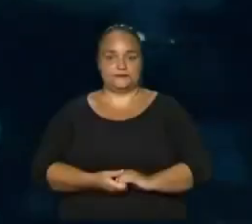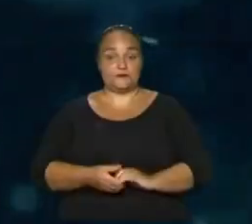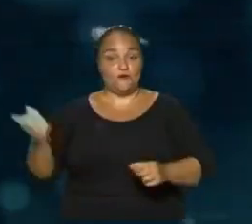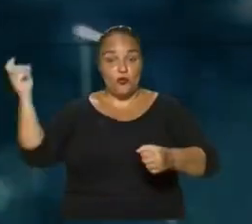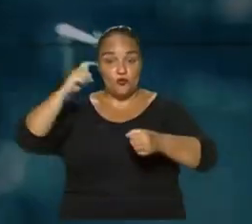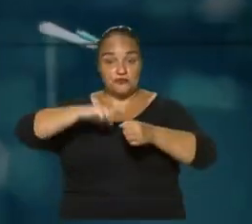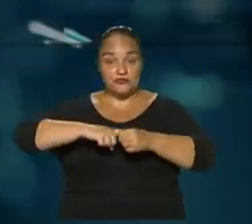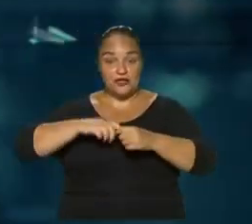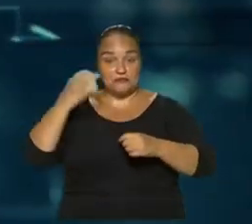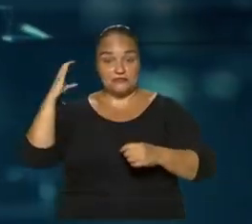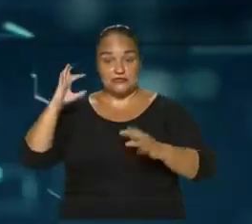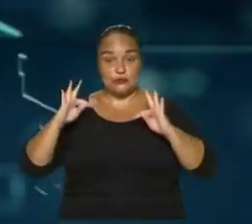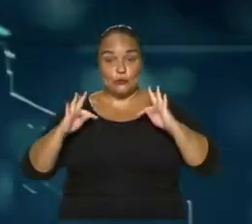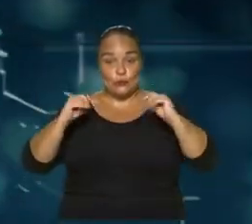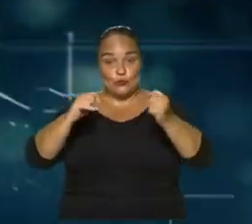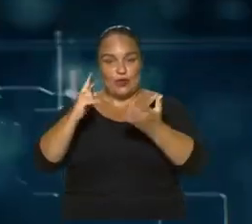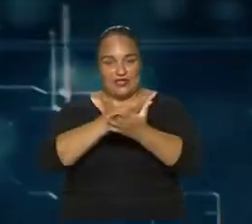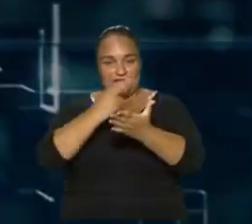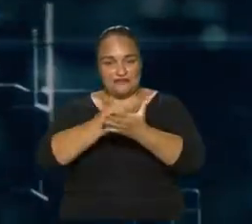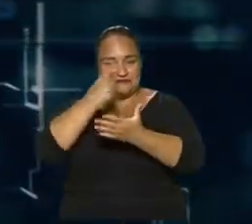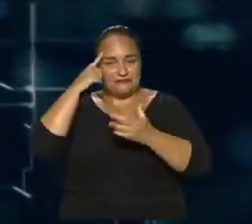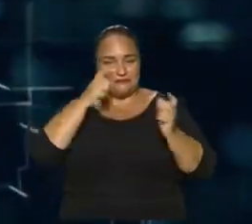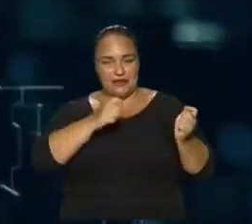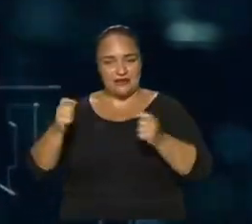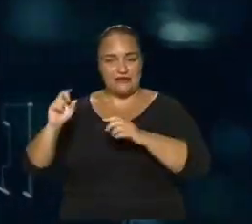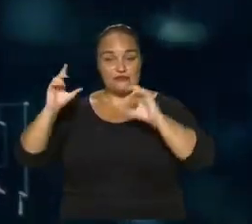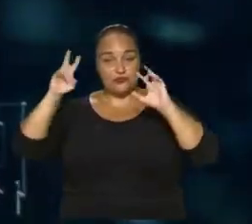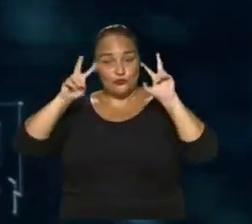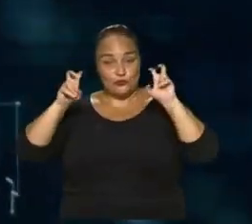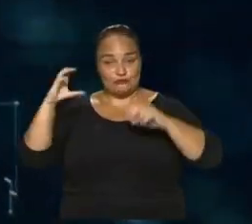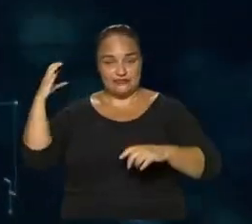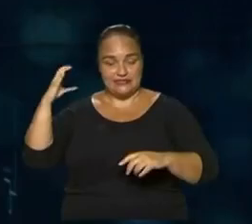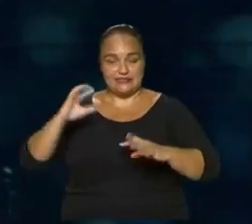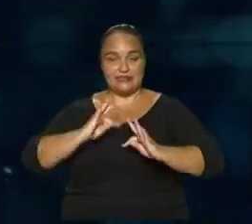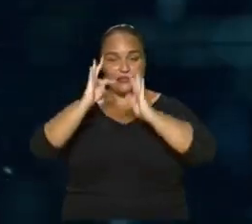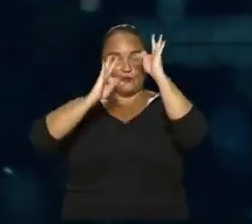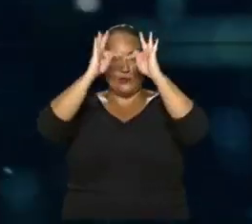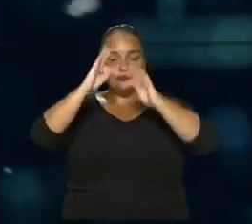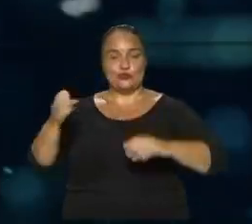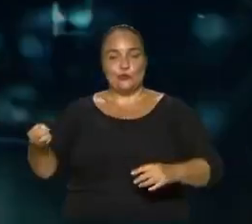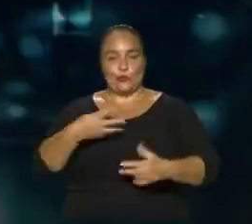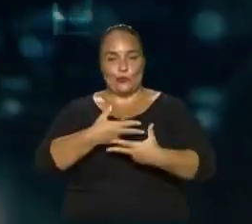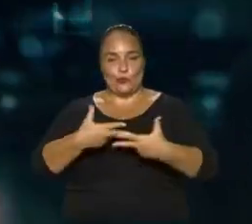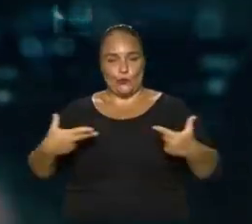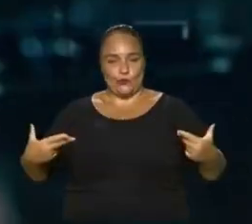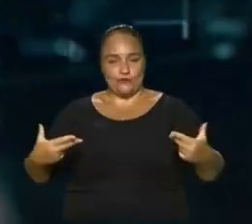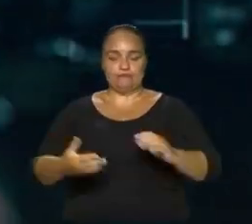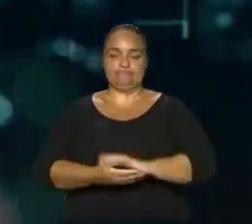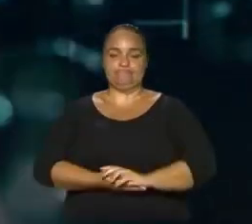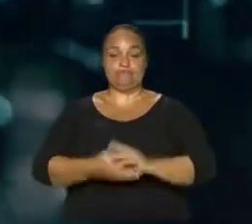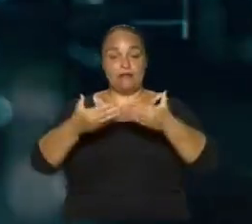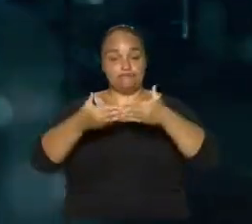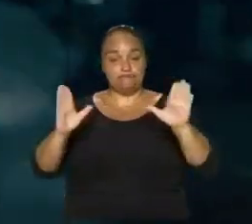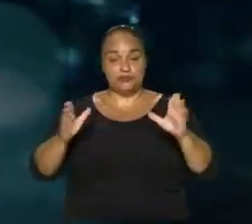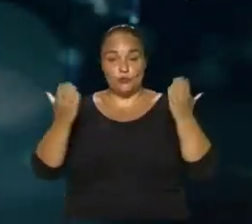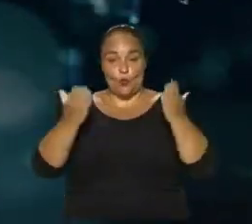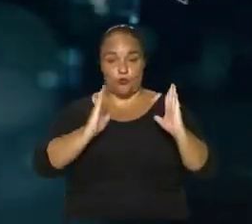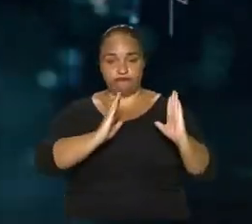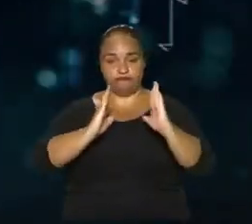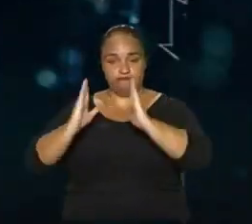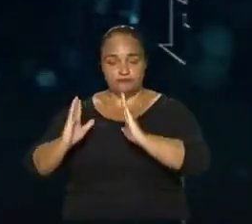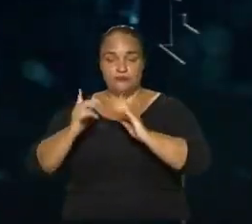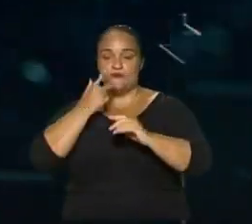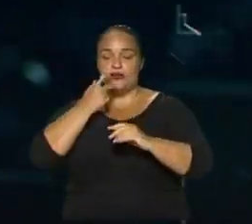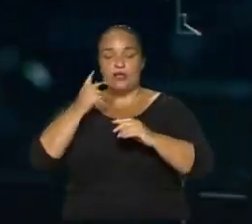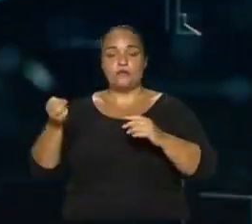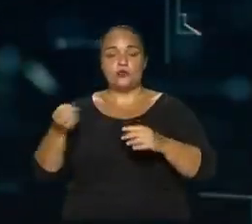Voltamos com Ciência é Tudo, a sua revista semanal sobre ciência, tecnologia e inovação. E abrindo esse bloco, vamos falar sobre uma